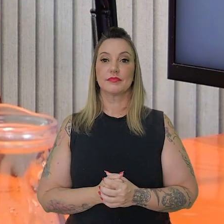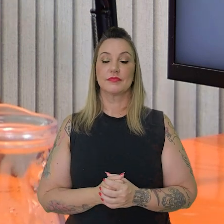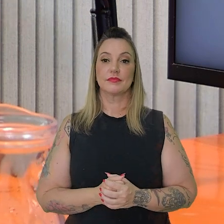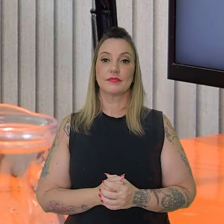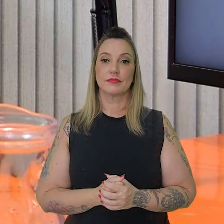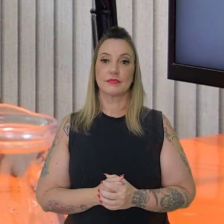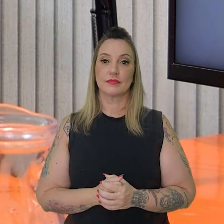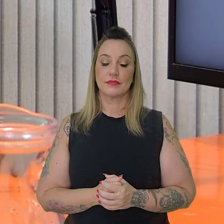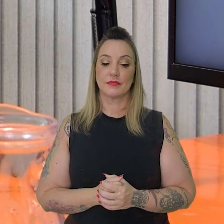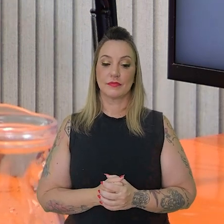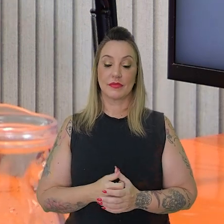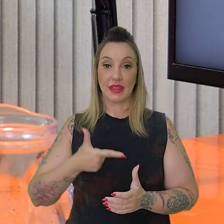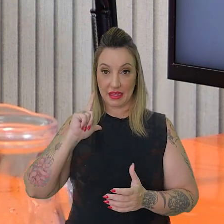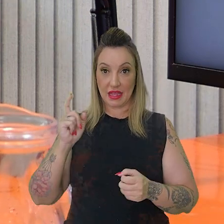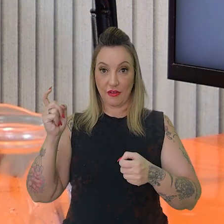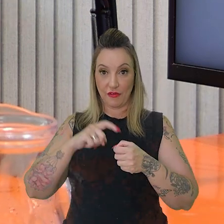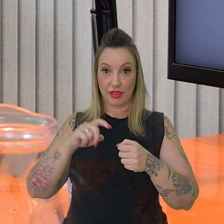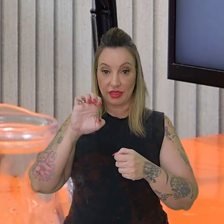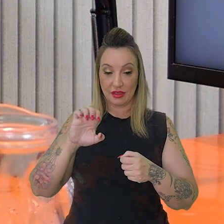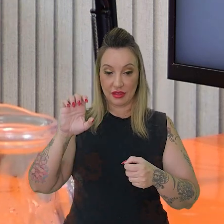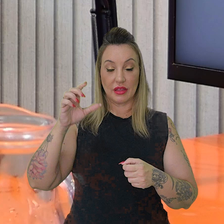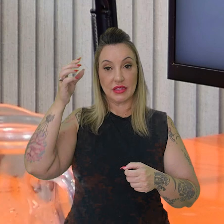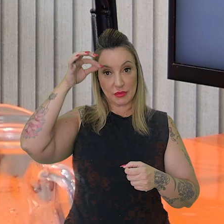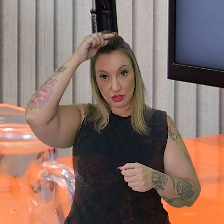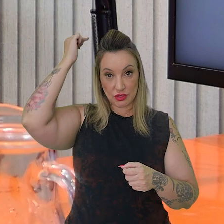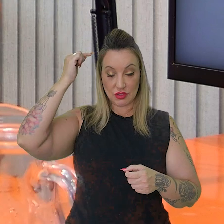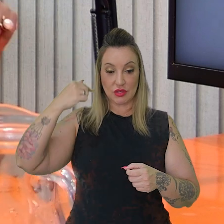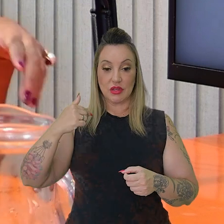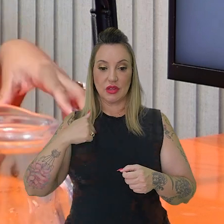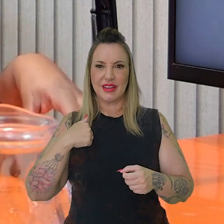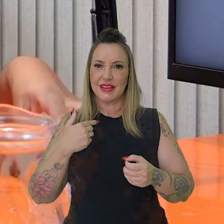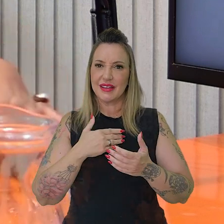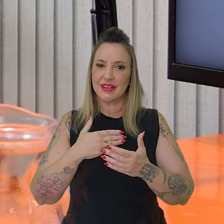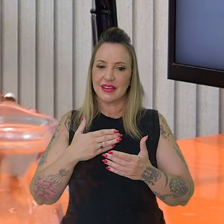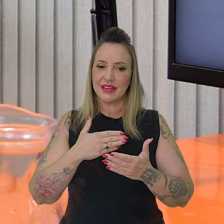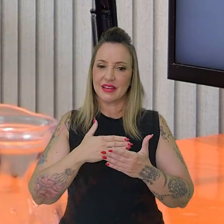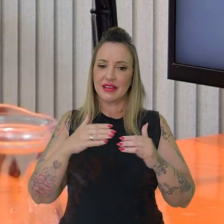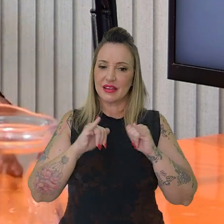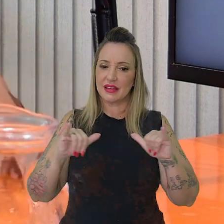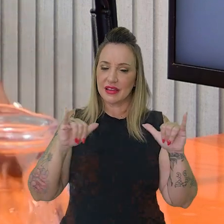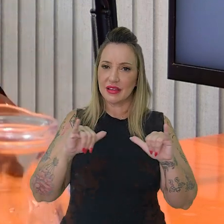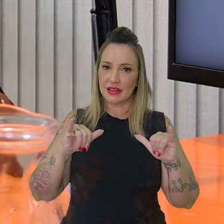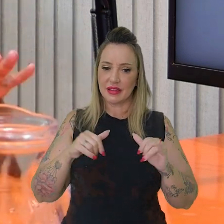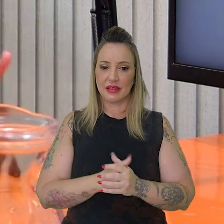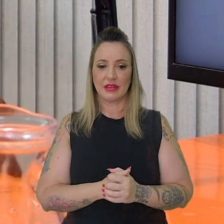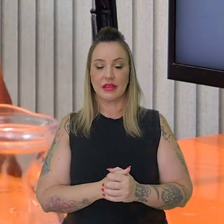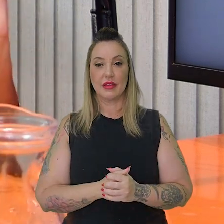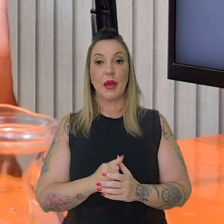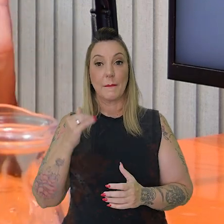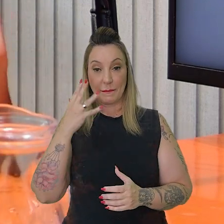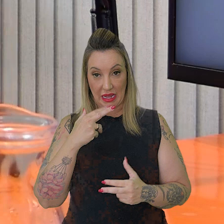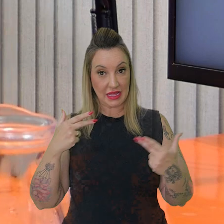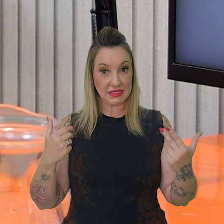E quando antes de eu voltar pro Espírito Santo aqui eu est tava no até mesmo no comercial de humanidade de de beleza ó